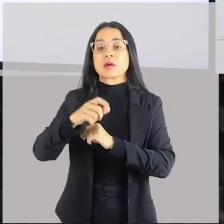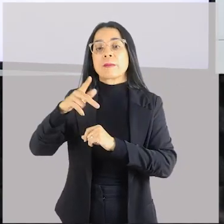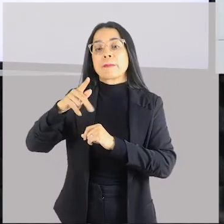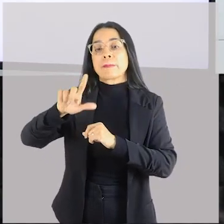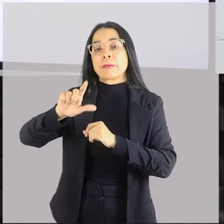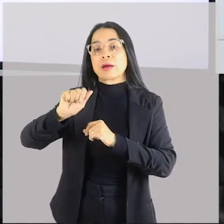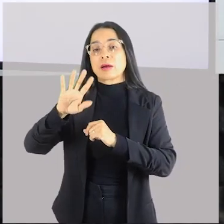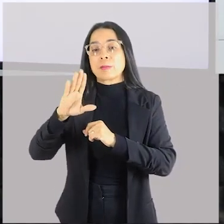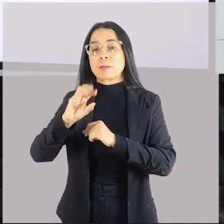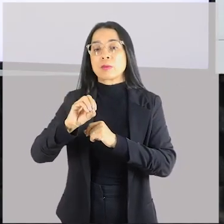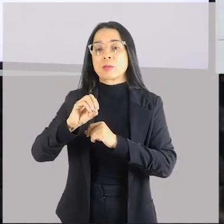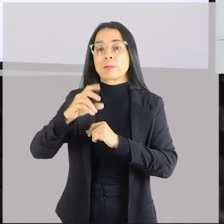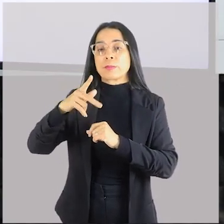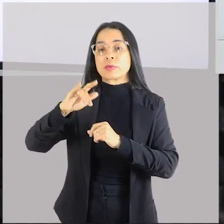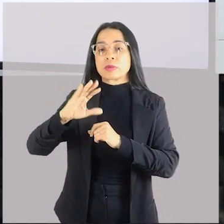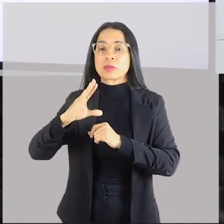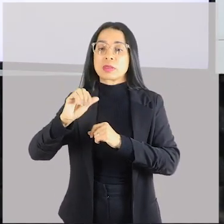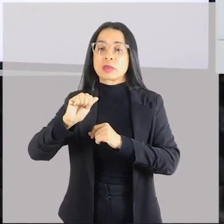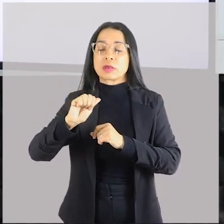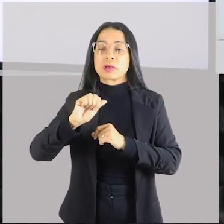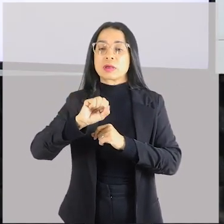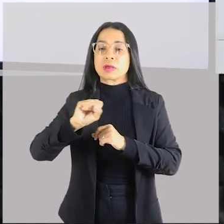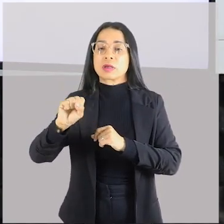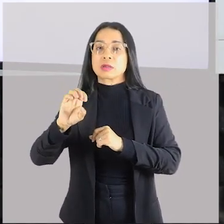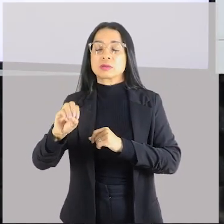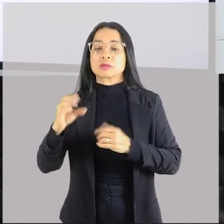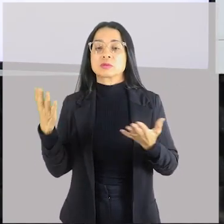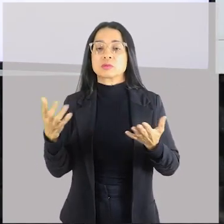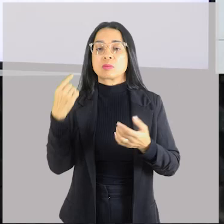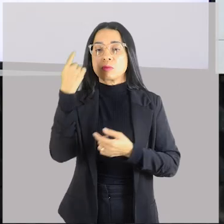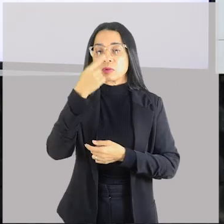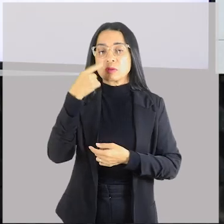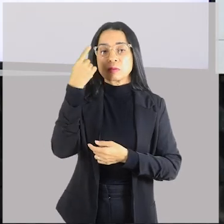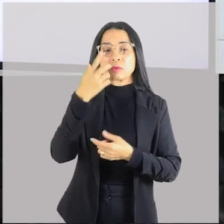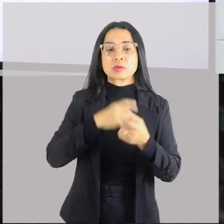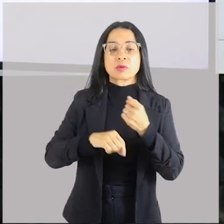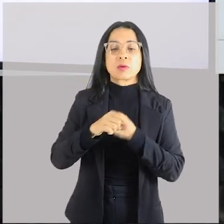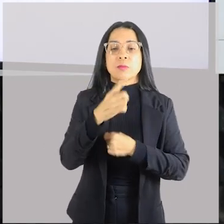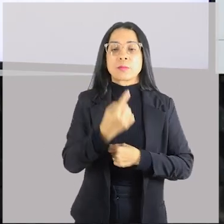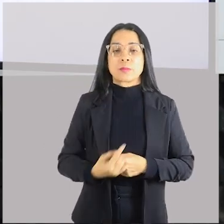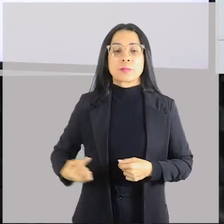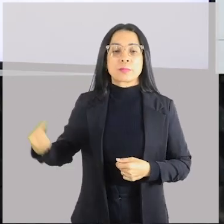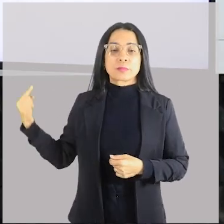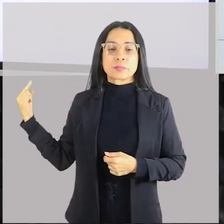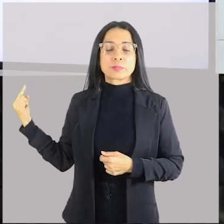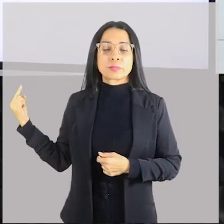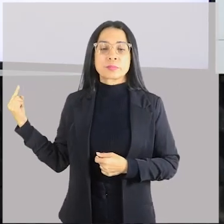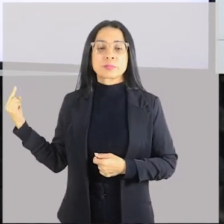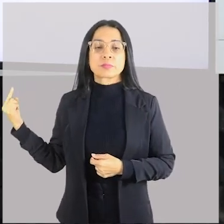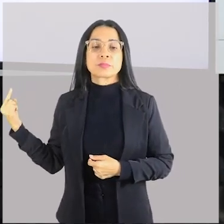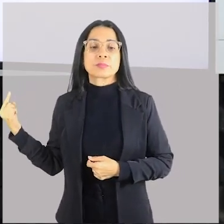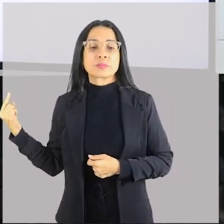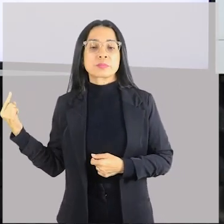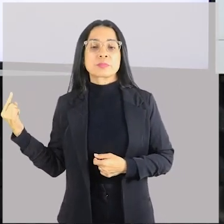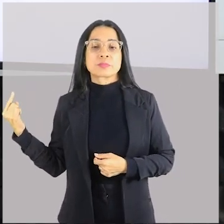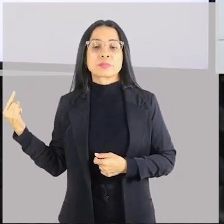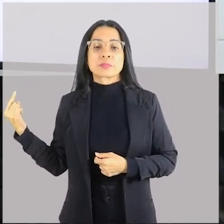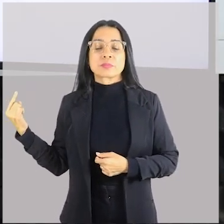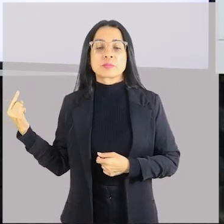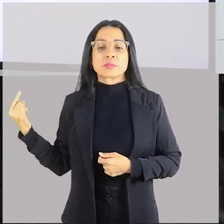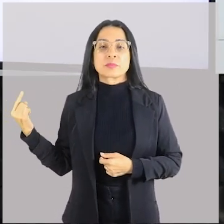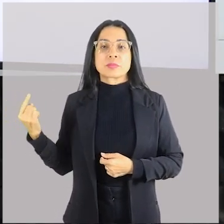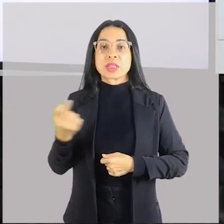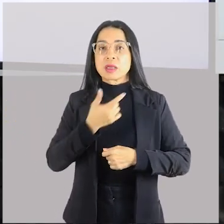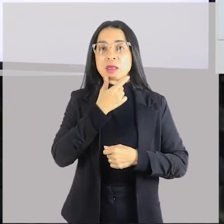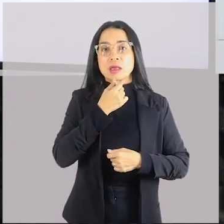chamado Pablo Picasso espanhol L dem mosé de Avon traduzindo do francês pro pro português seriam as moças